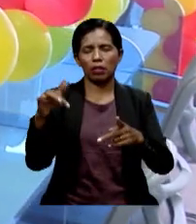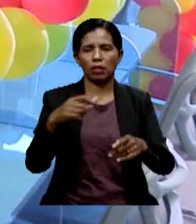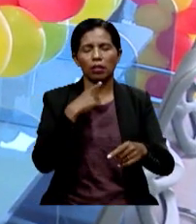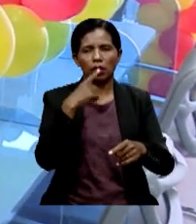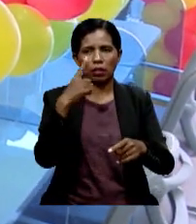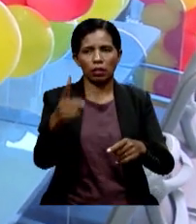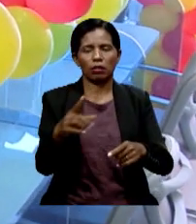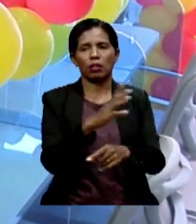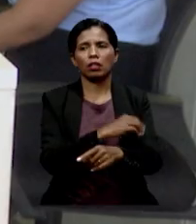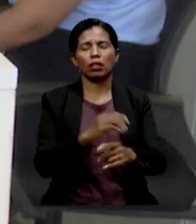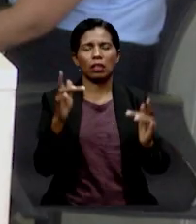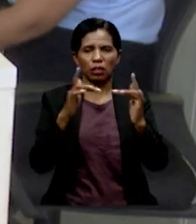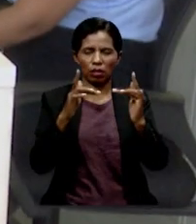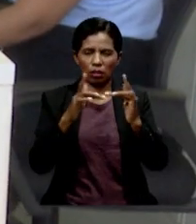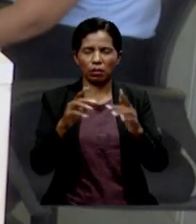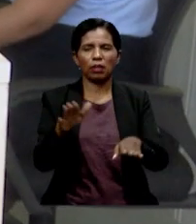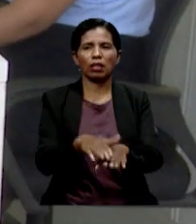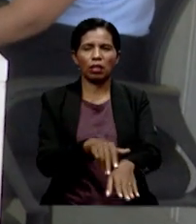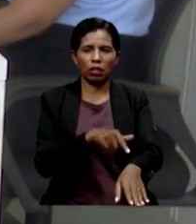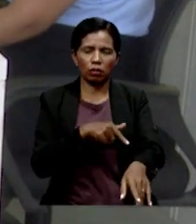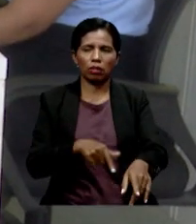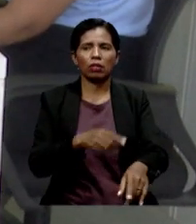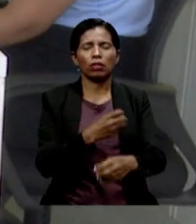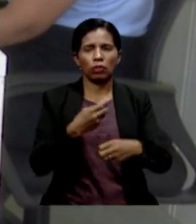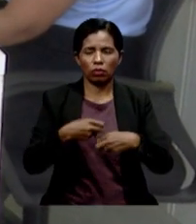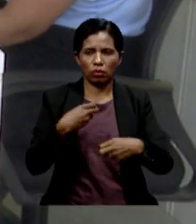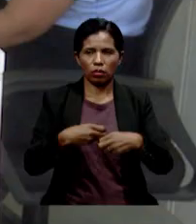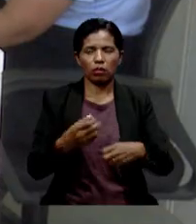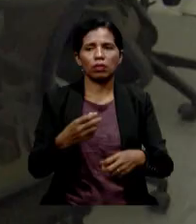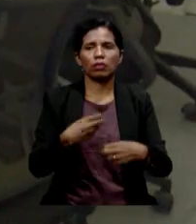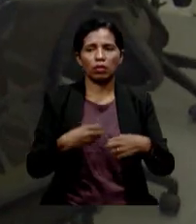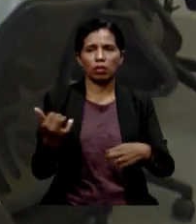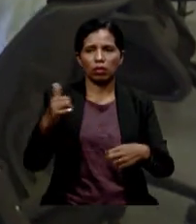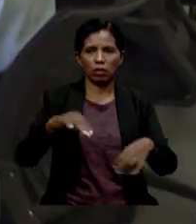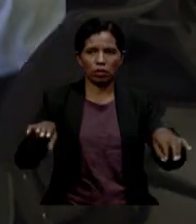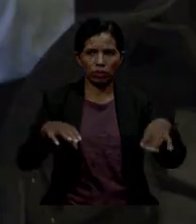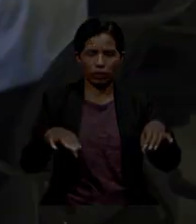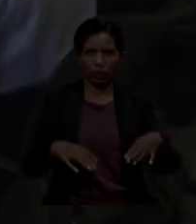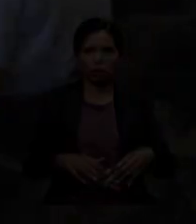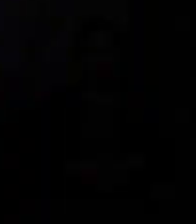a velocidade de internet, também dificulta ser serviço. João Bosco Dias, Agostinho da Costa, GMN.